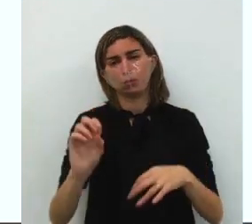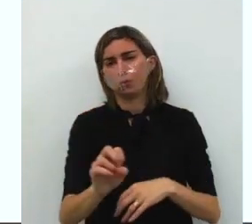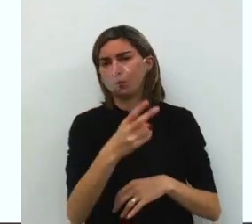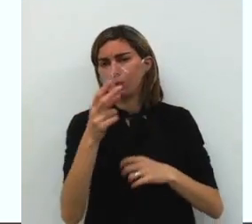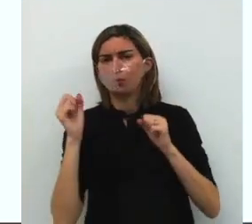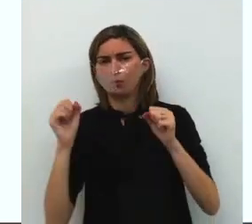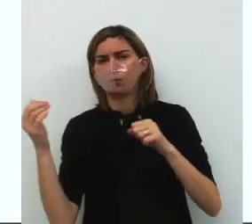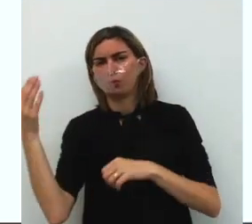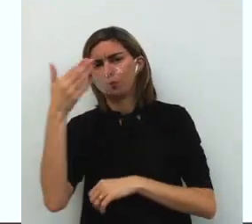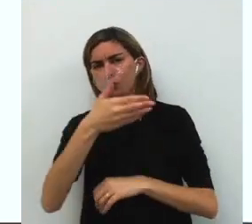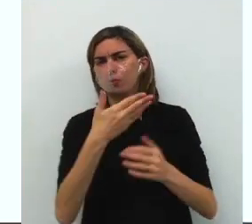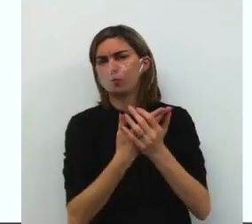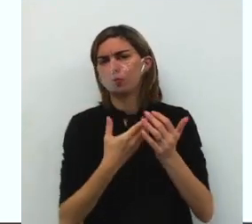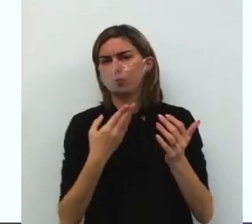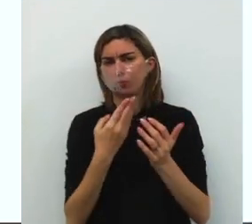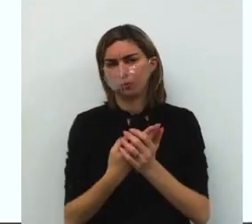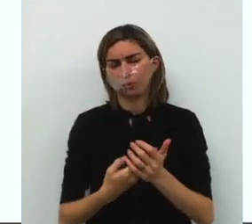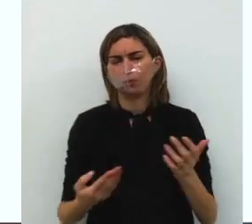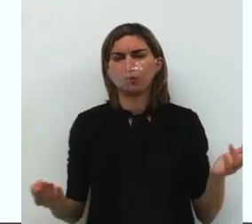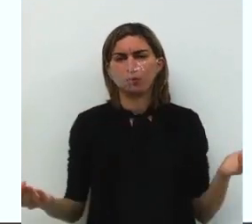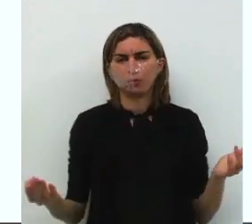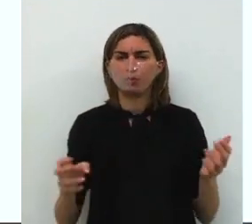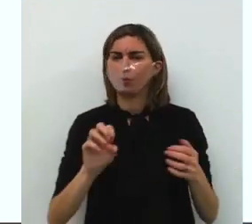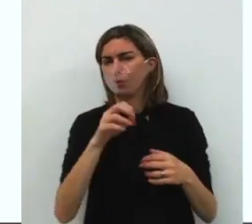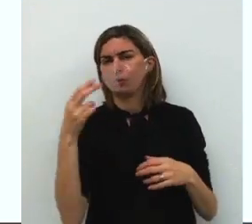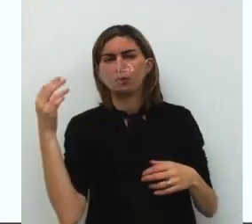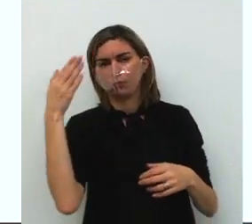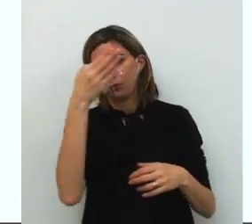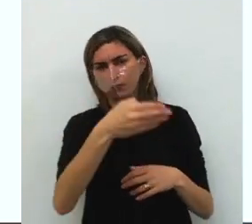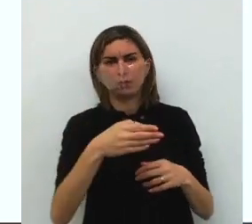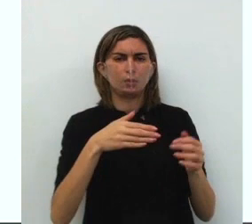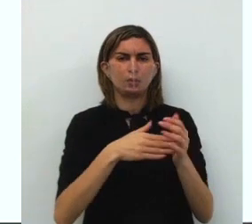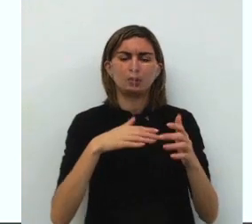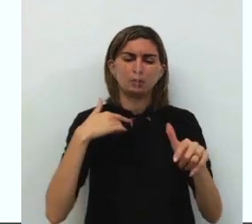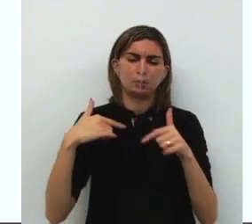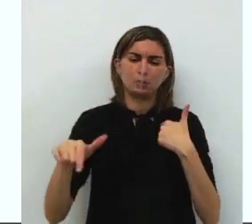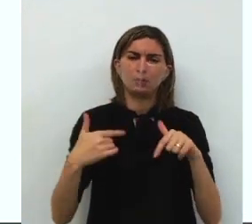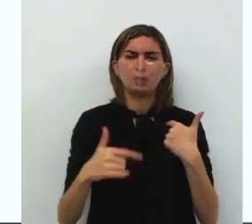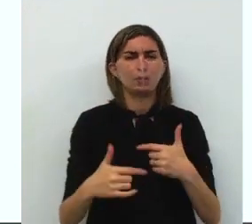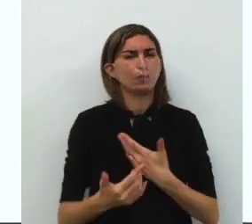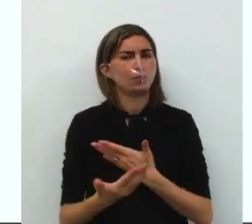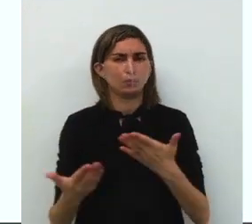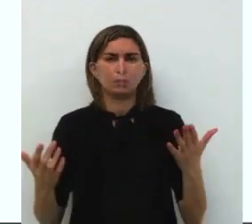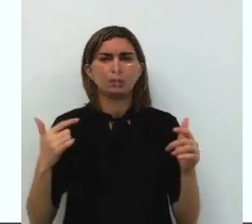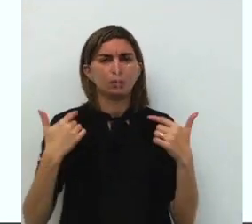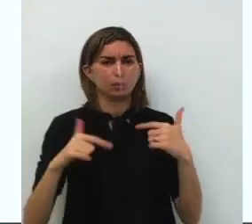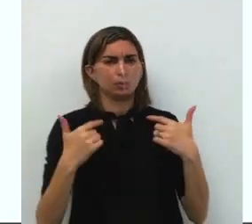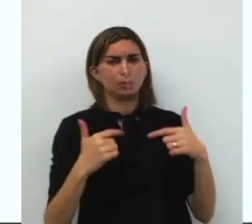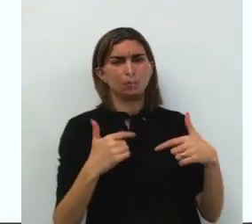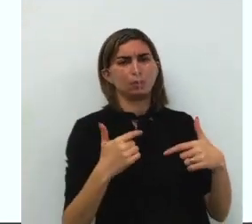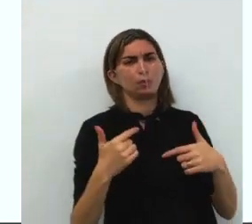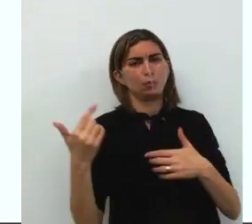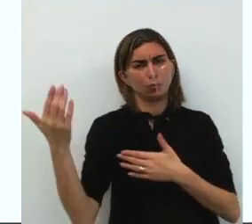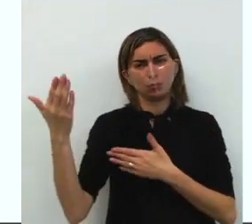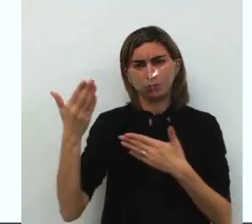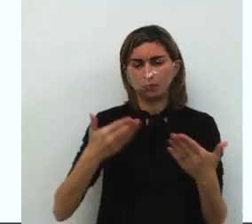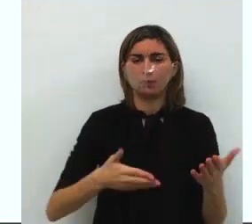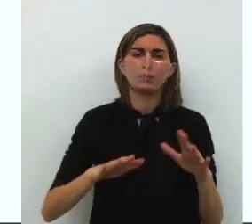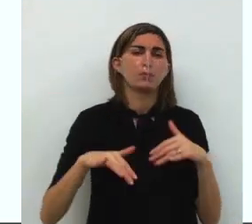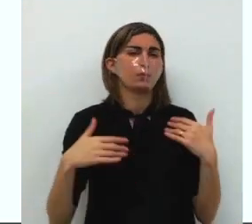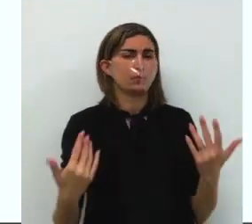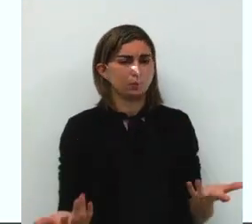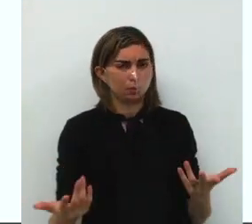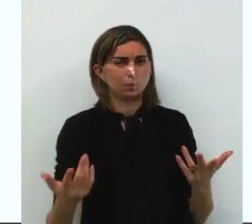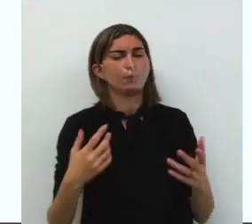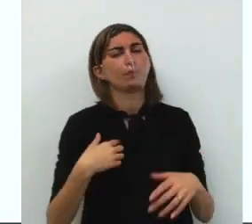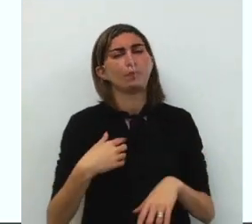turista ou pode ir como estudante ou se vai até para trabalho. Agora, um trabalho com convite.